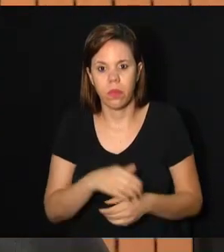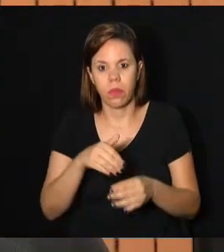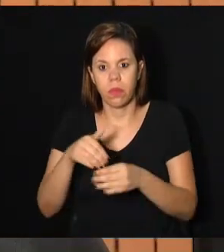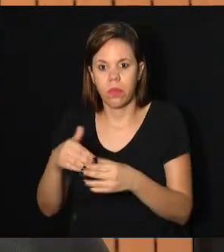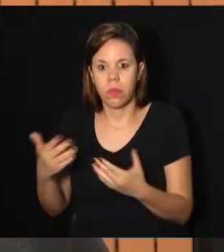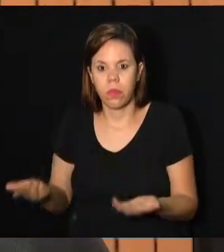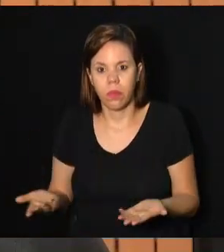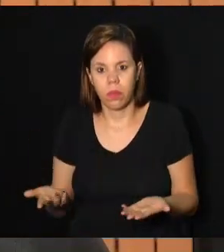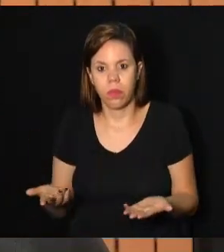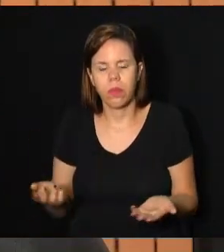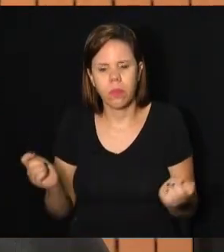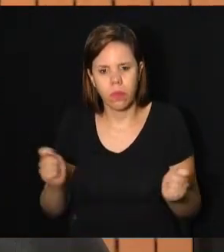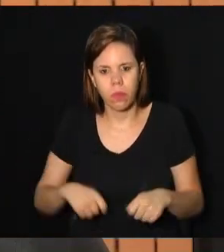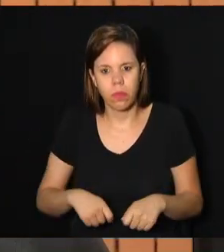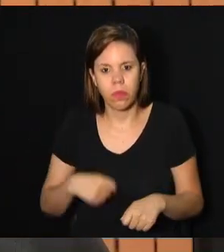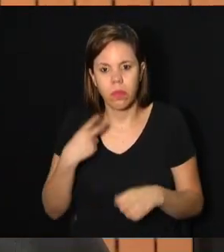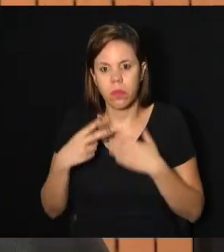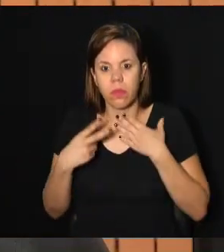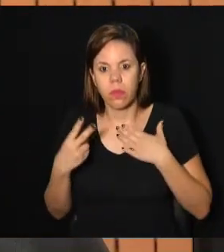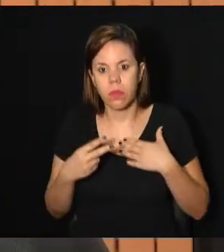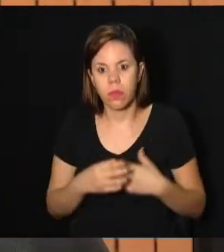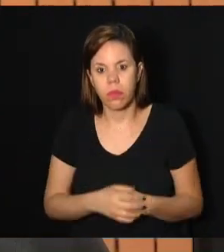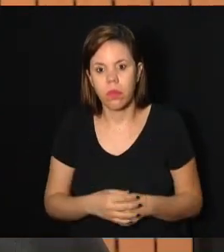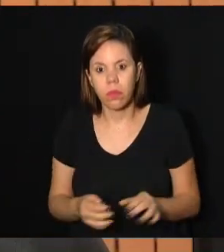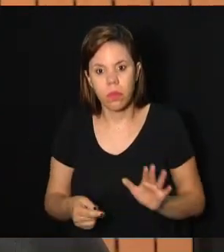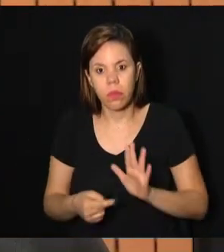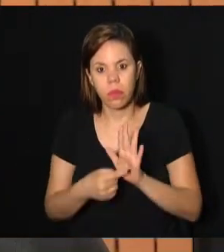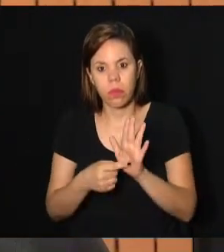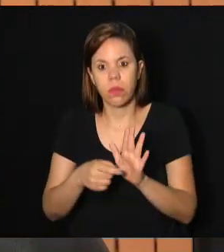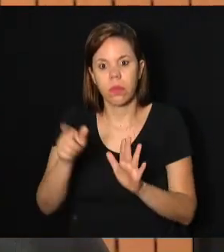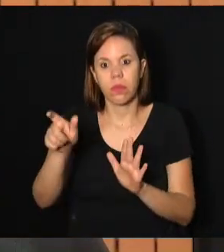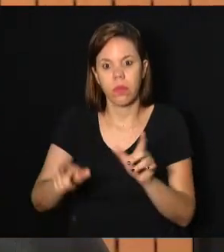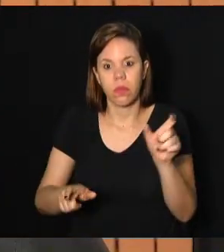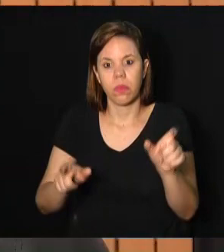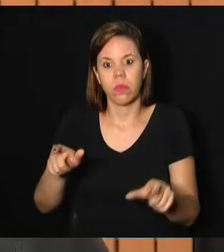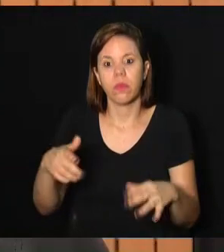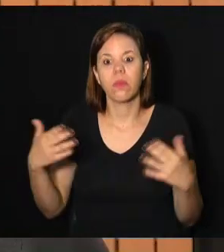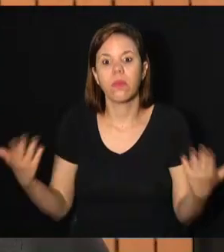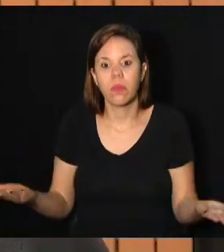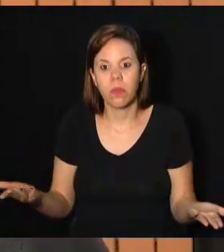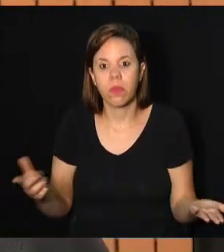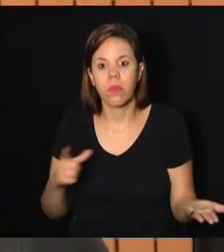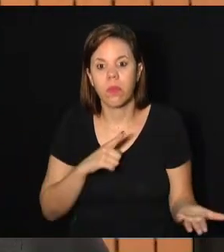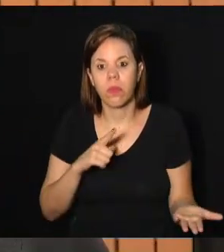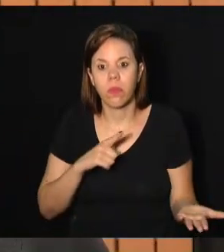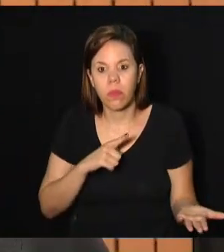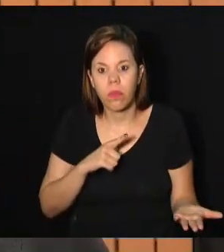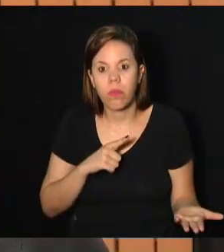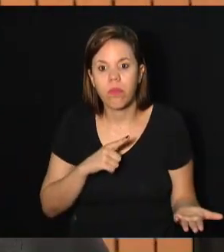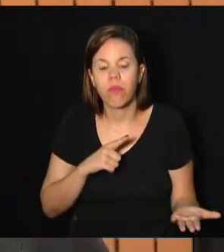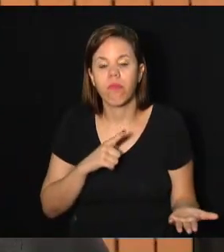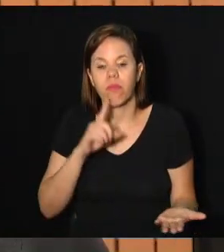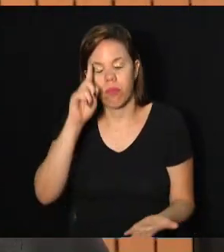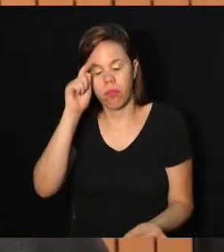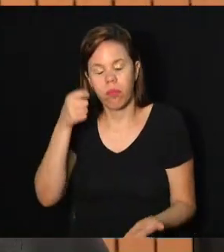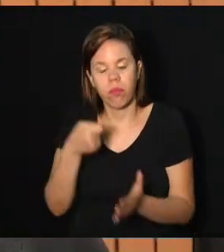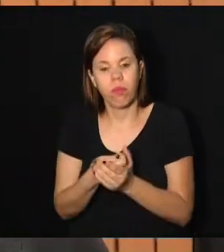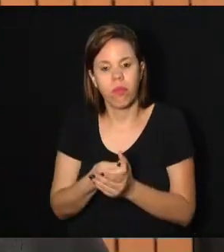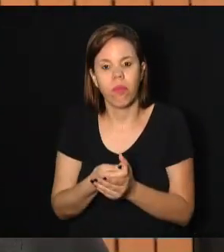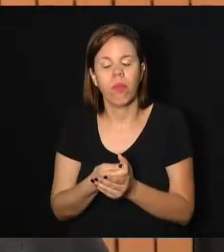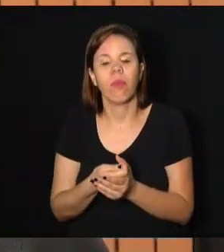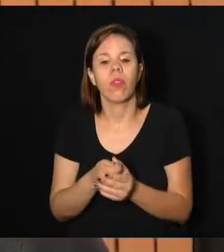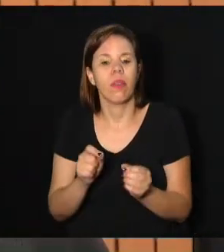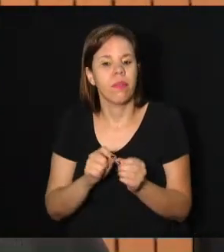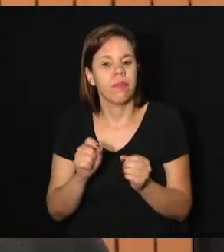eleitorado, cabe ao vereador mostrar para o seu eleitorado quais estão sendo suas posições, quais têm sido os seus